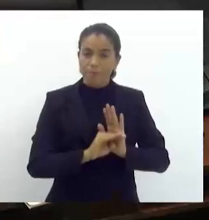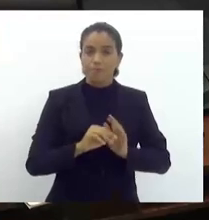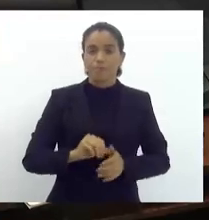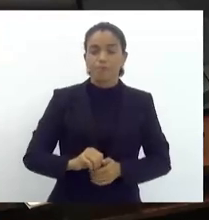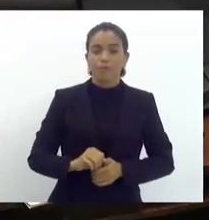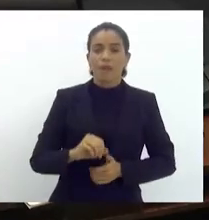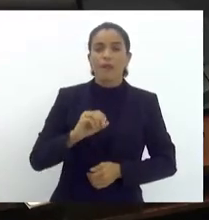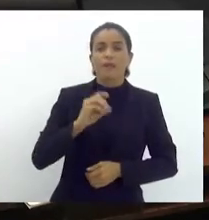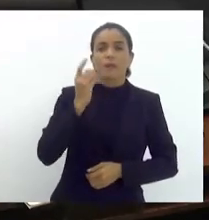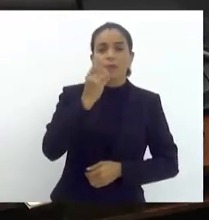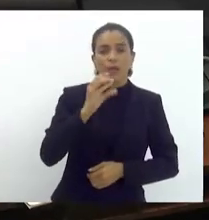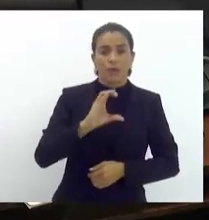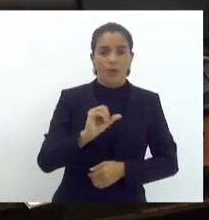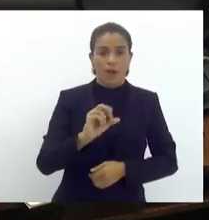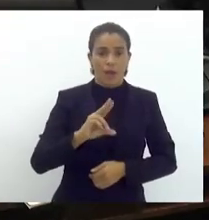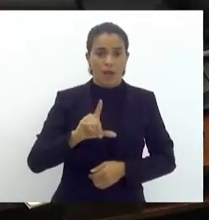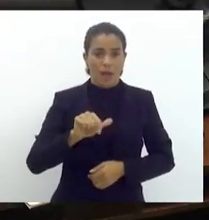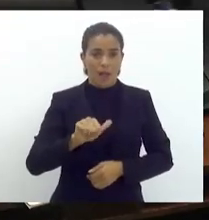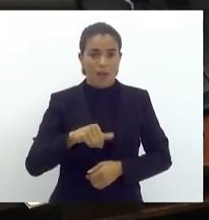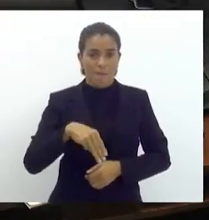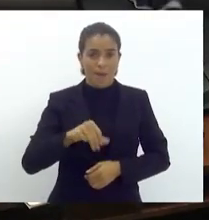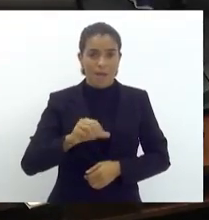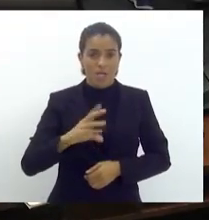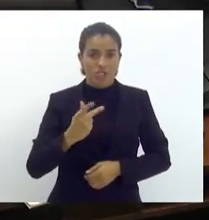deputada Carla Machado